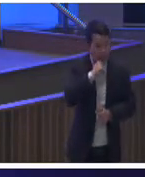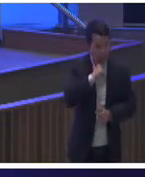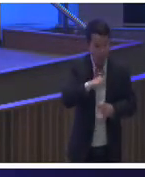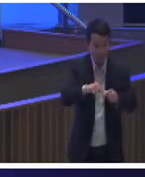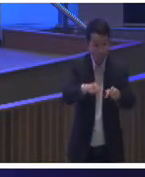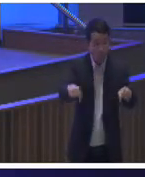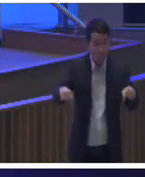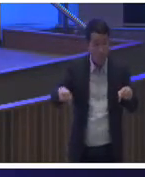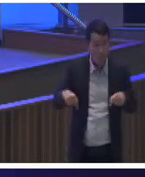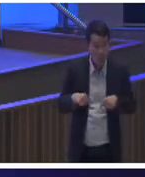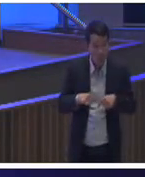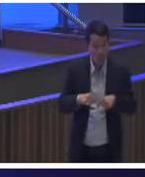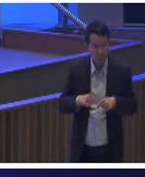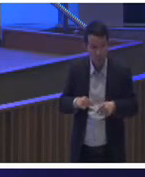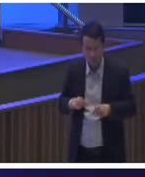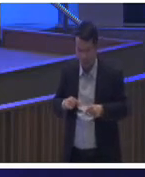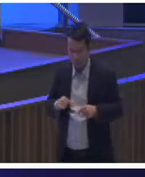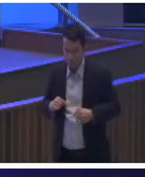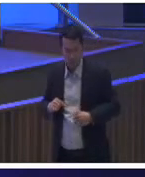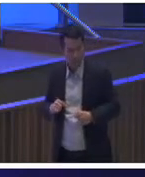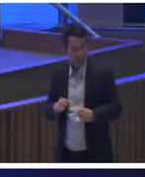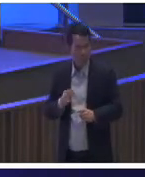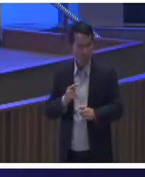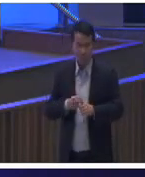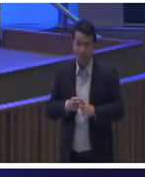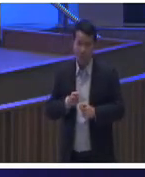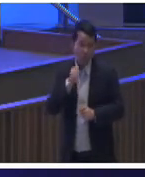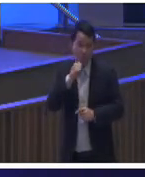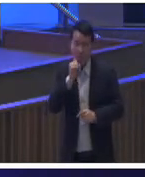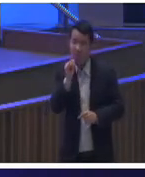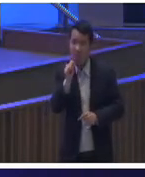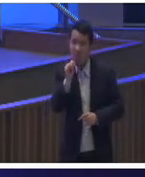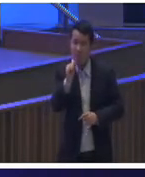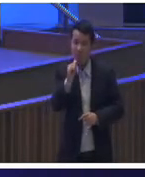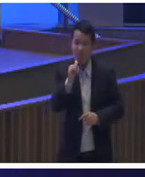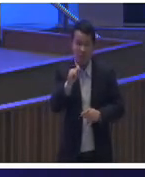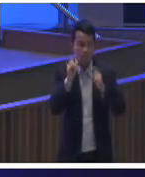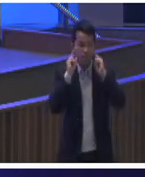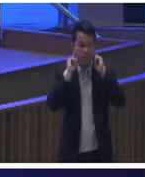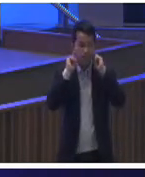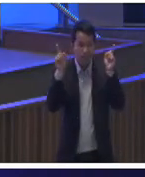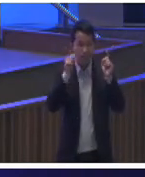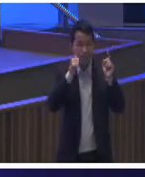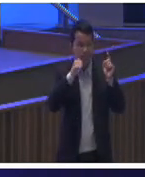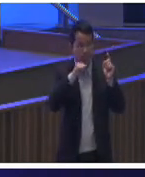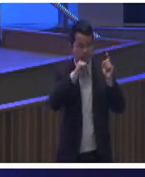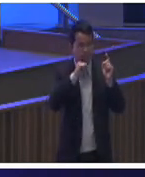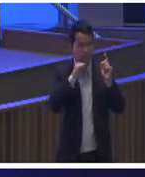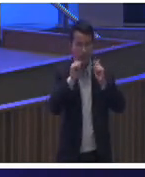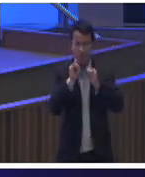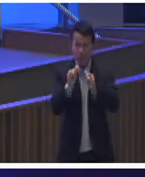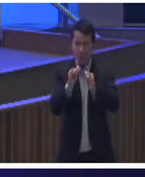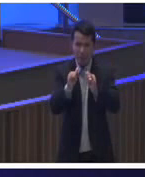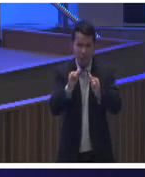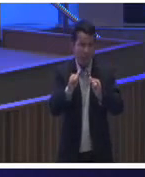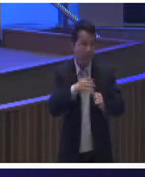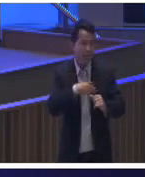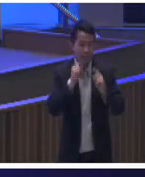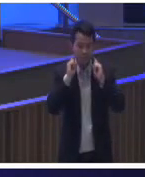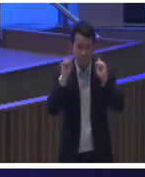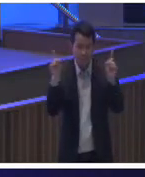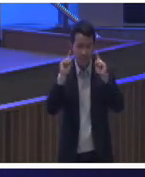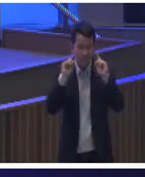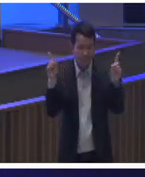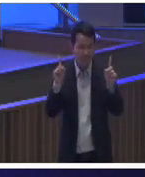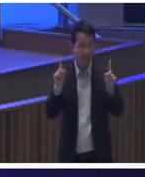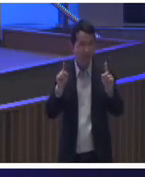da menina, porque falar não adiantava, só virava briga dentro de casa, e ficava ao pé da cama orando